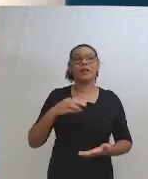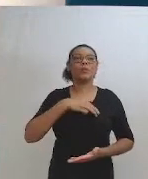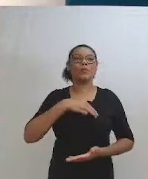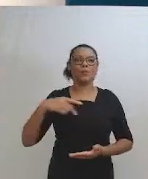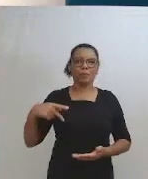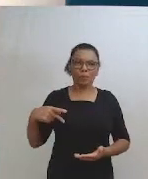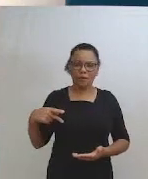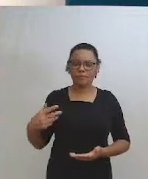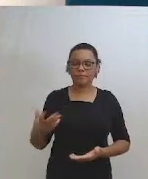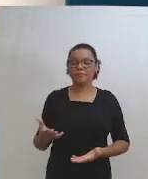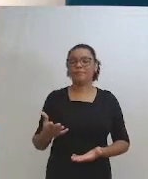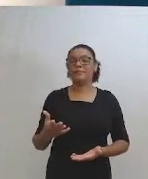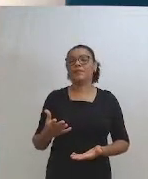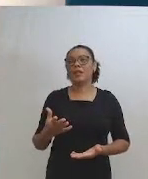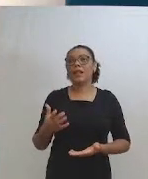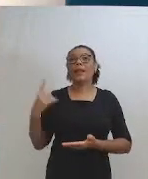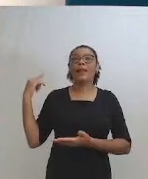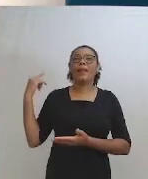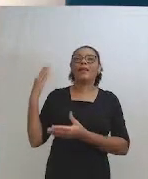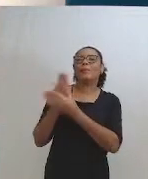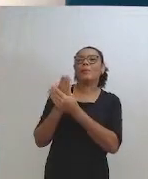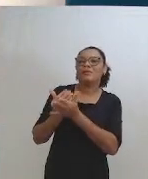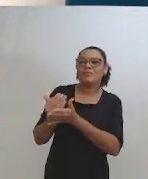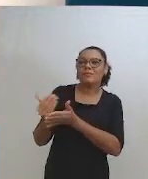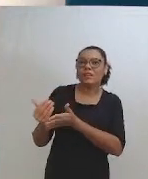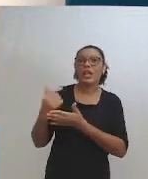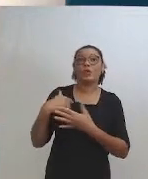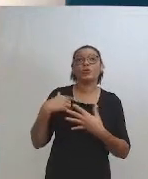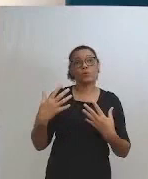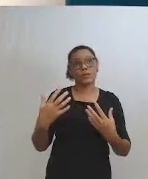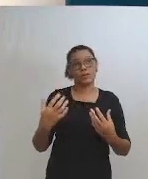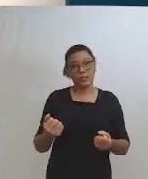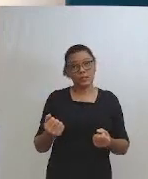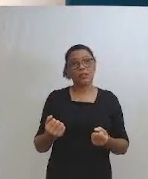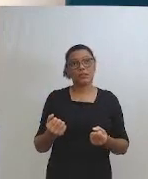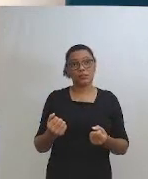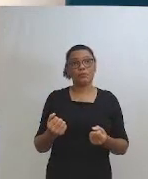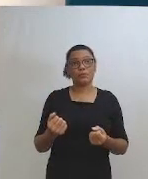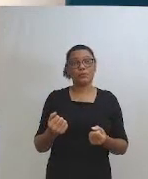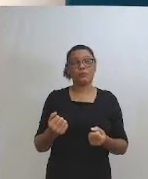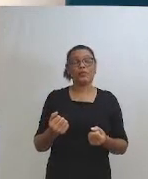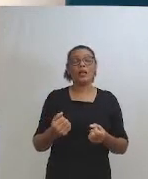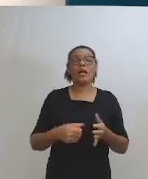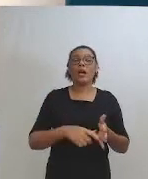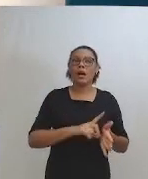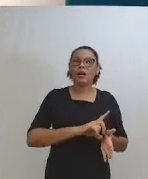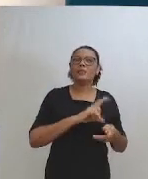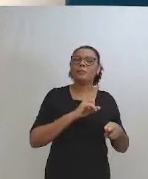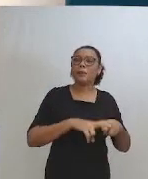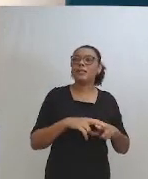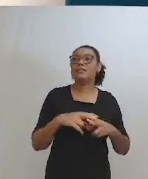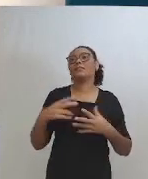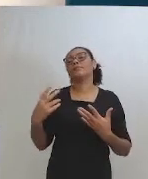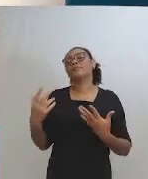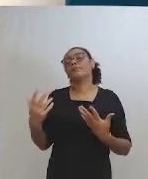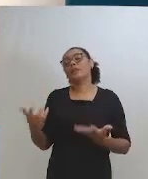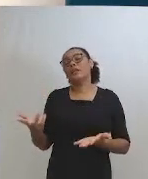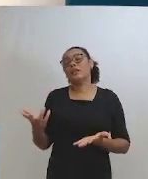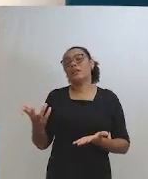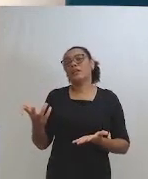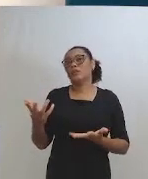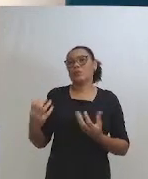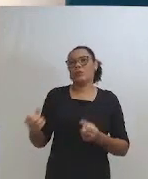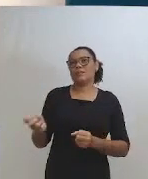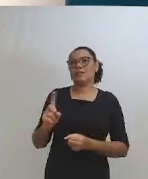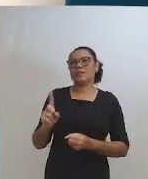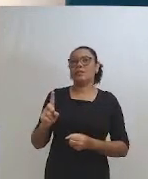de origem. Então, eu estou reconhecendo a preclusão e não estou conhecendo os embargos de declaração.